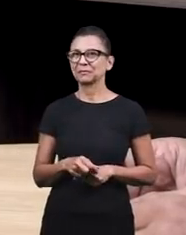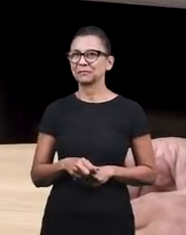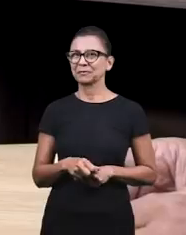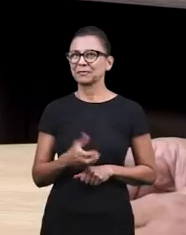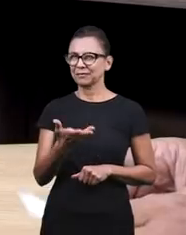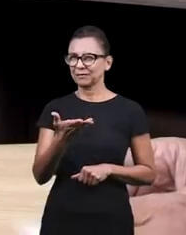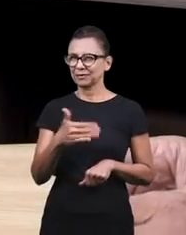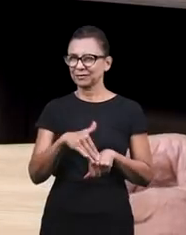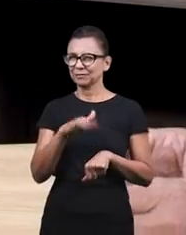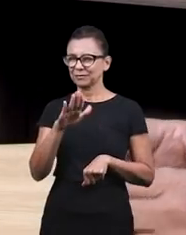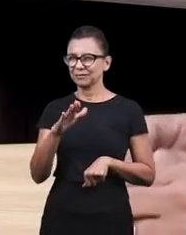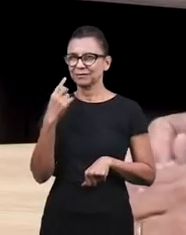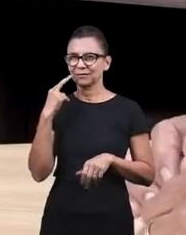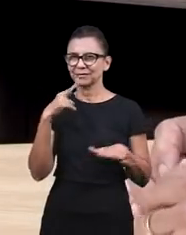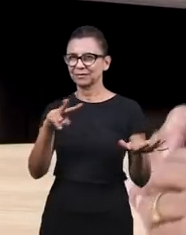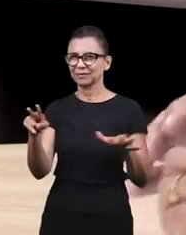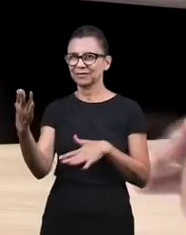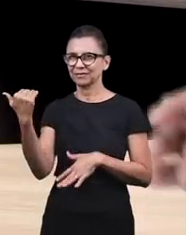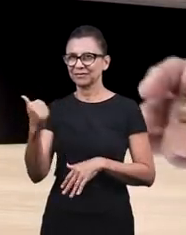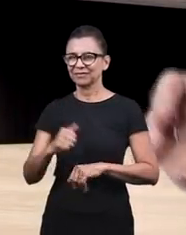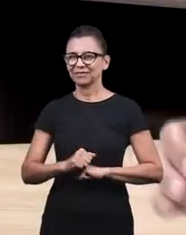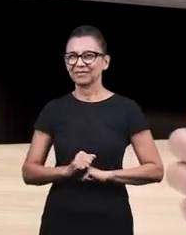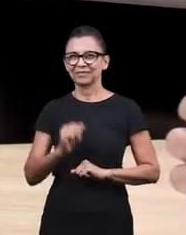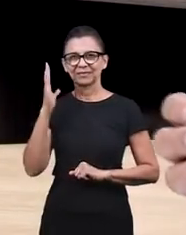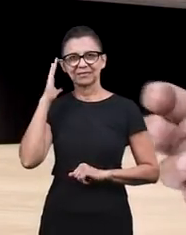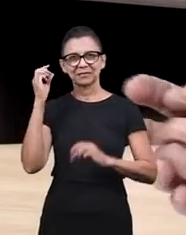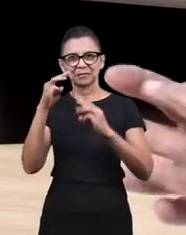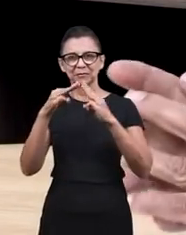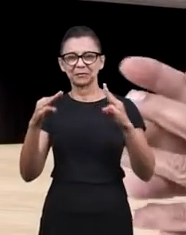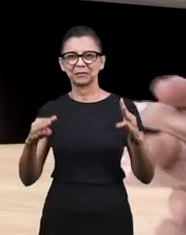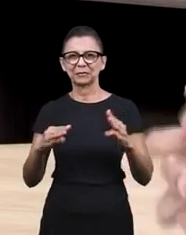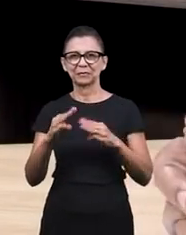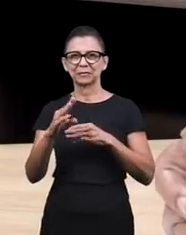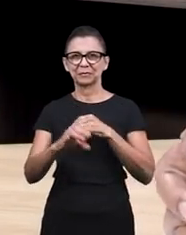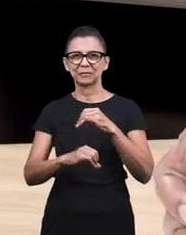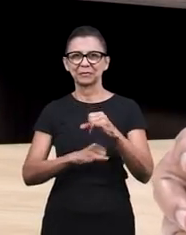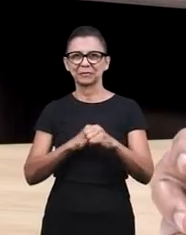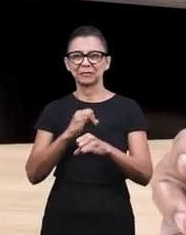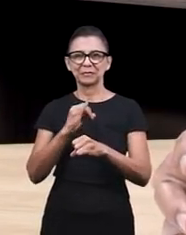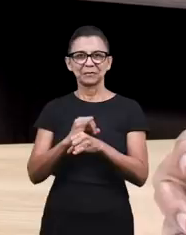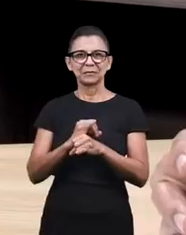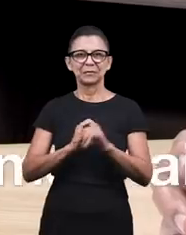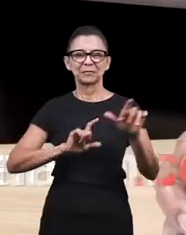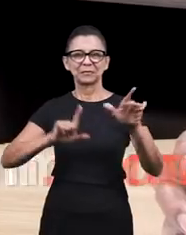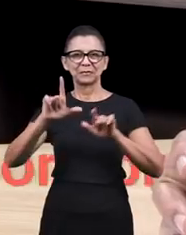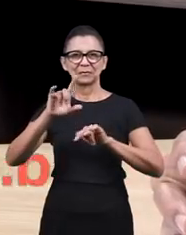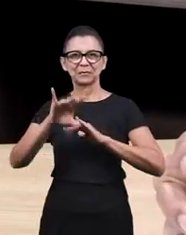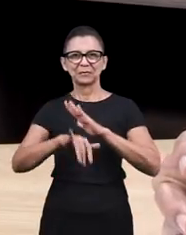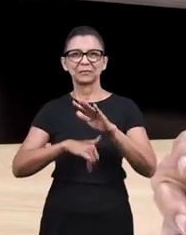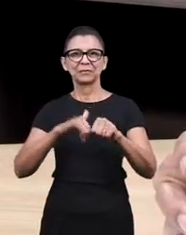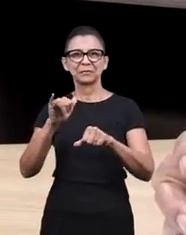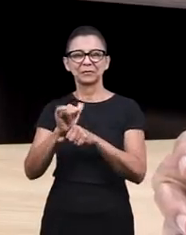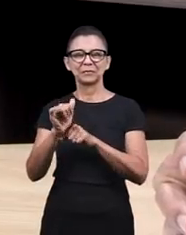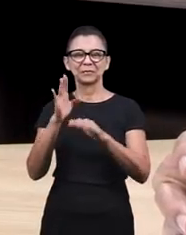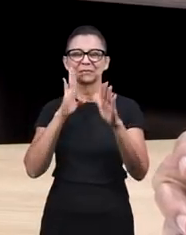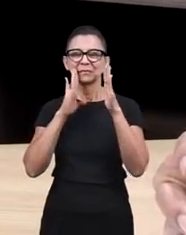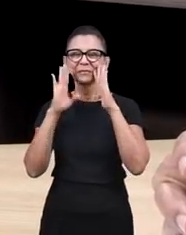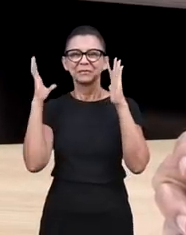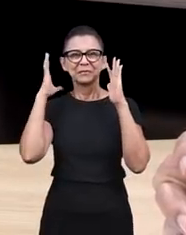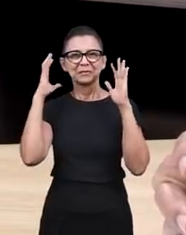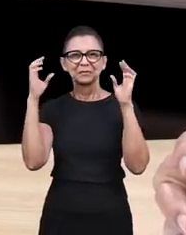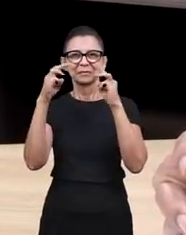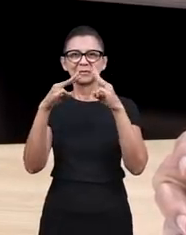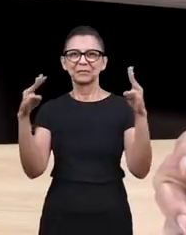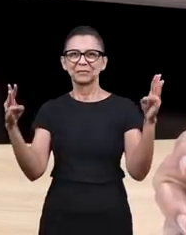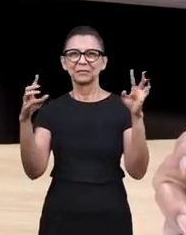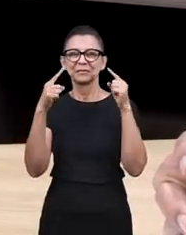vem. Quinta-feira, meio-dia, pela Rádio TV Web Manaim, pelo canal do YouTube da Igreja Cristã Maranata, pelo Facebook da Rádio Manaim, você